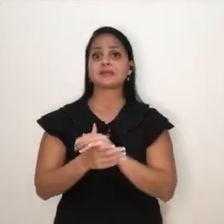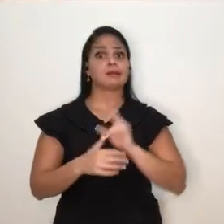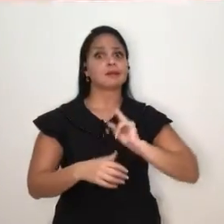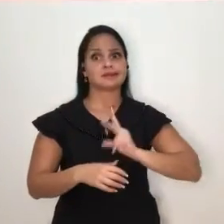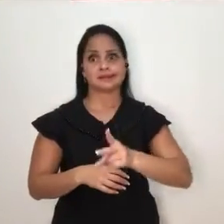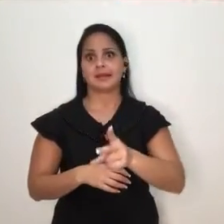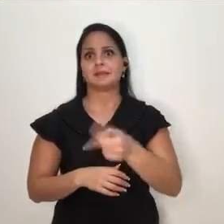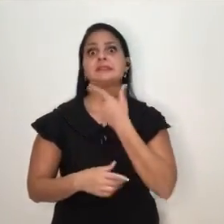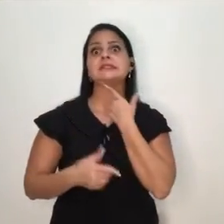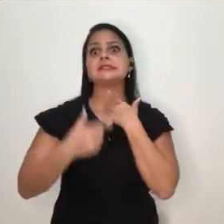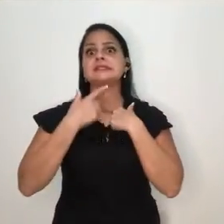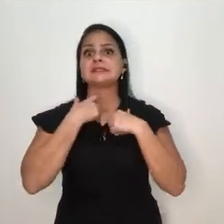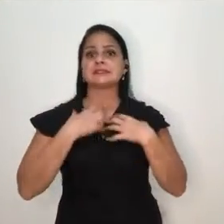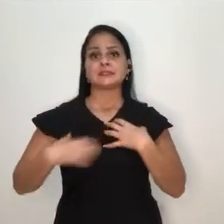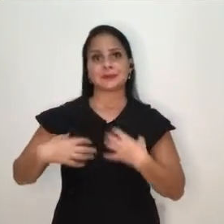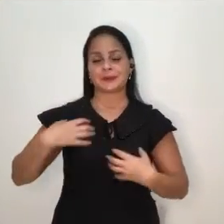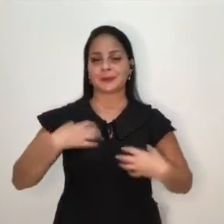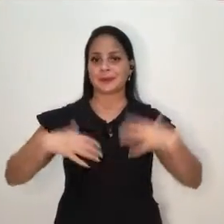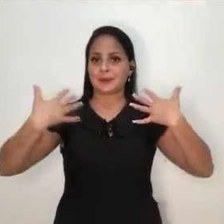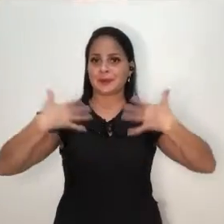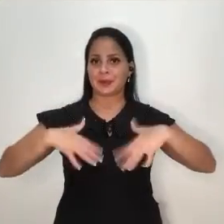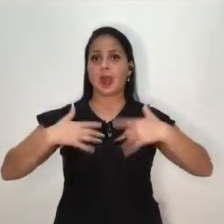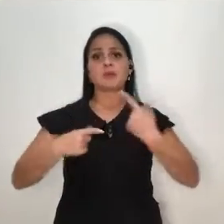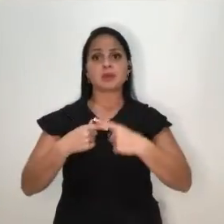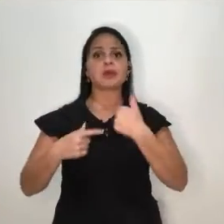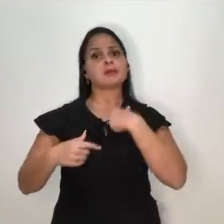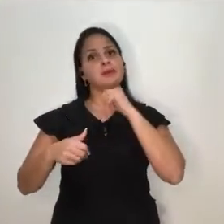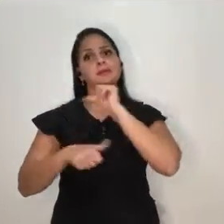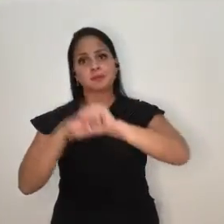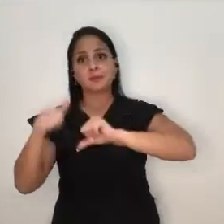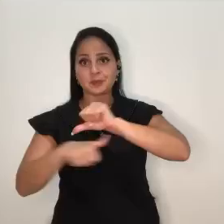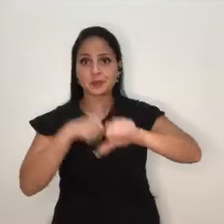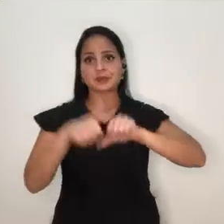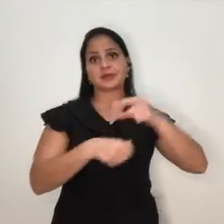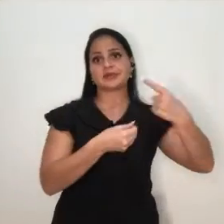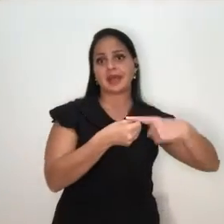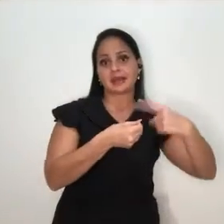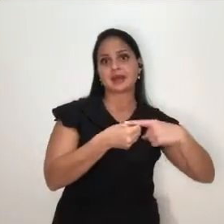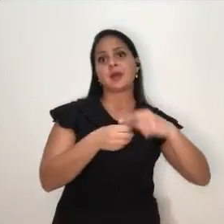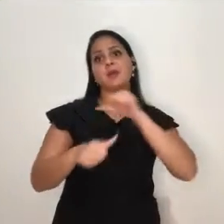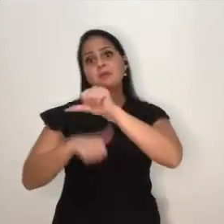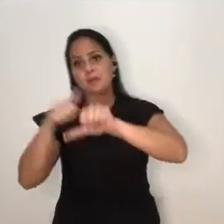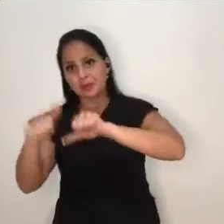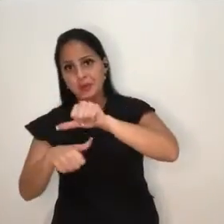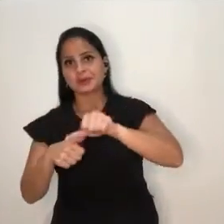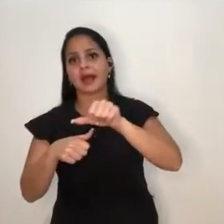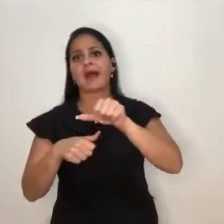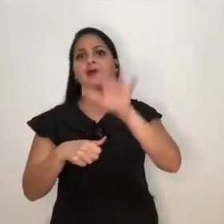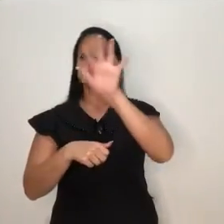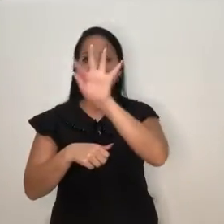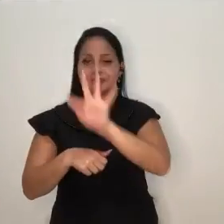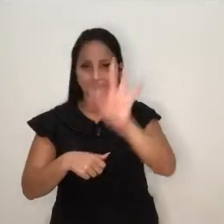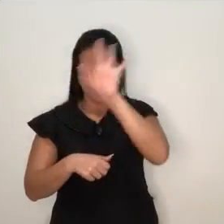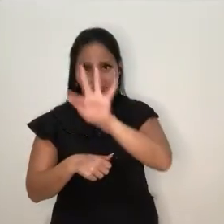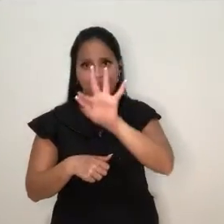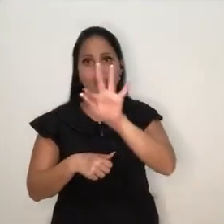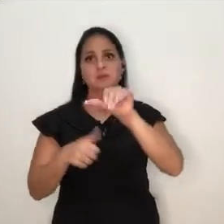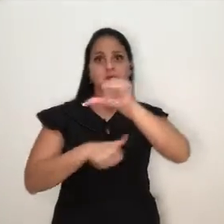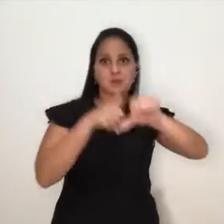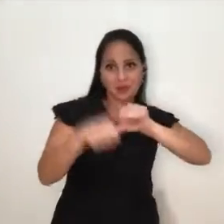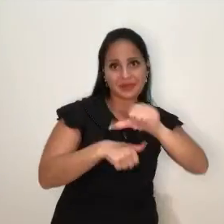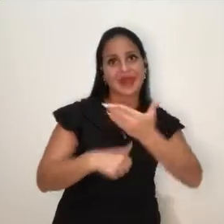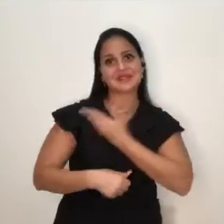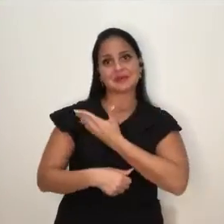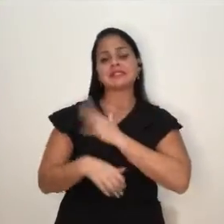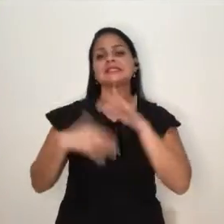expectativas são sempre muito grandes, né? Porque eu tive que mudar de cidade, mudar de faculdade, mudar de amigos. Então a gente fica